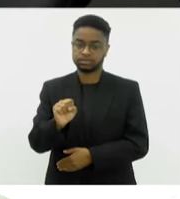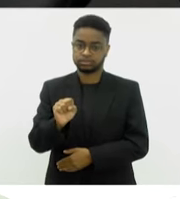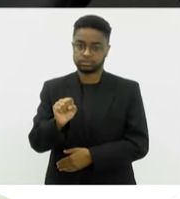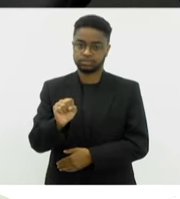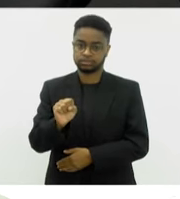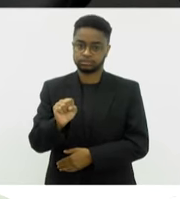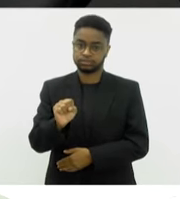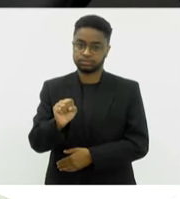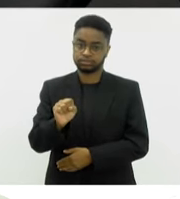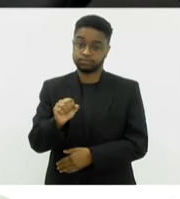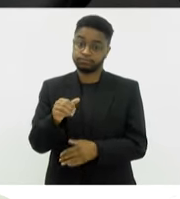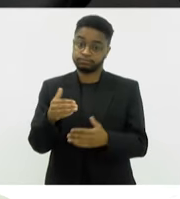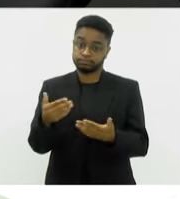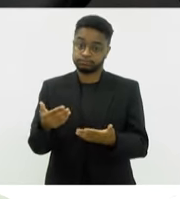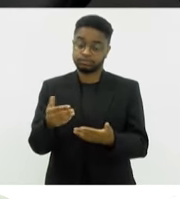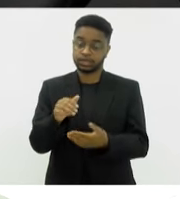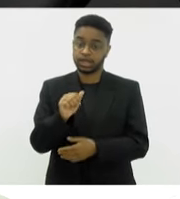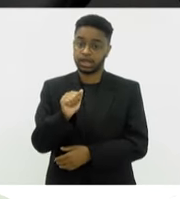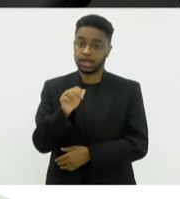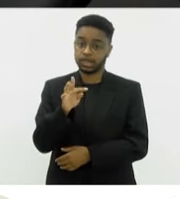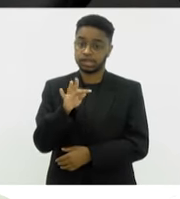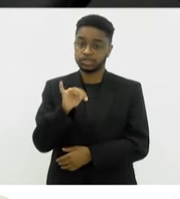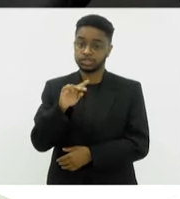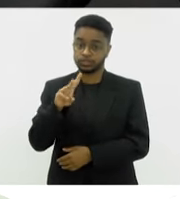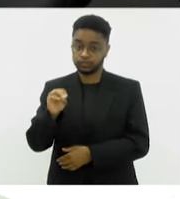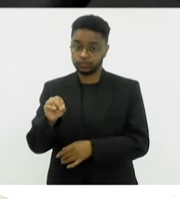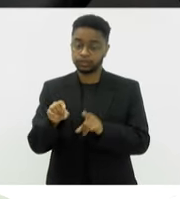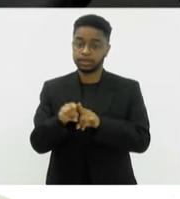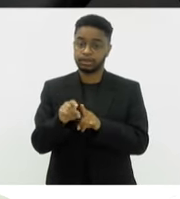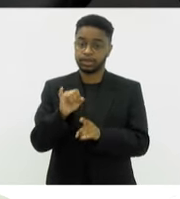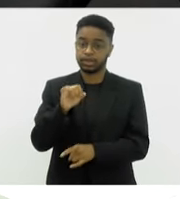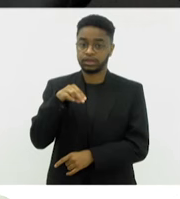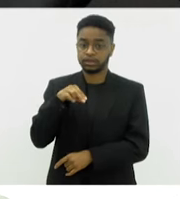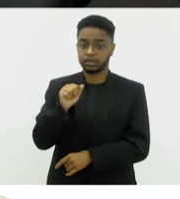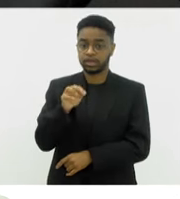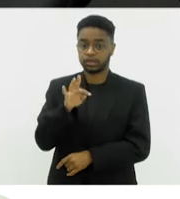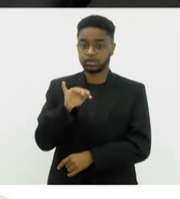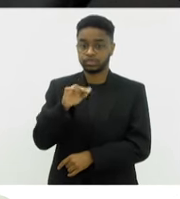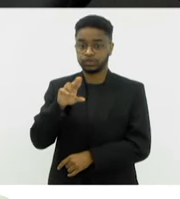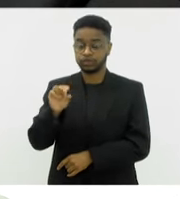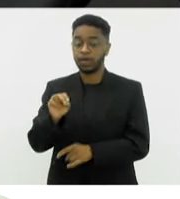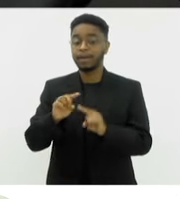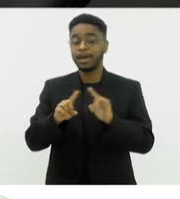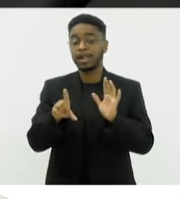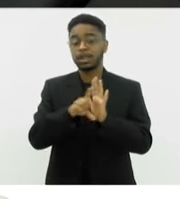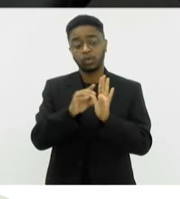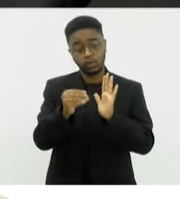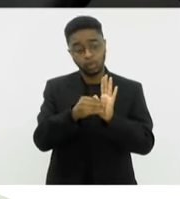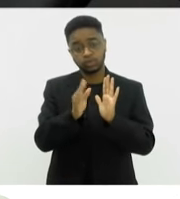É para ativos e inativos. Mas a lei já zera isso.